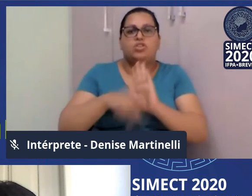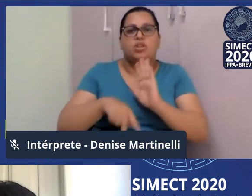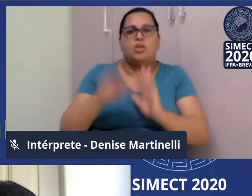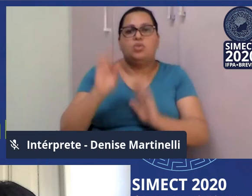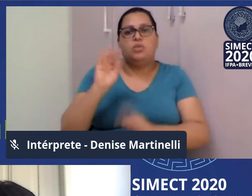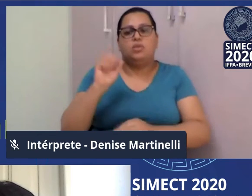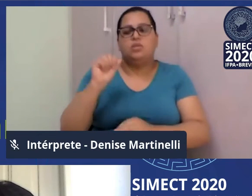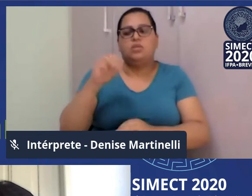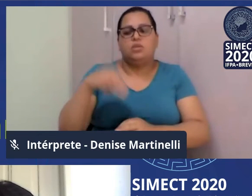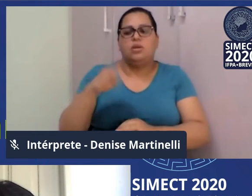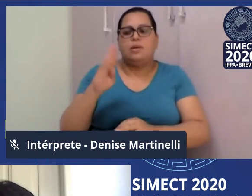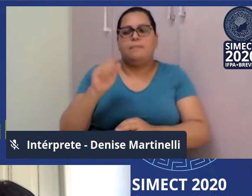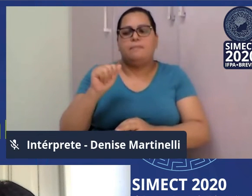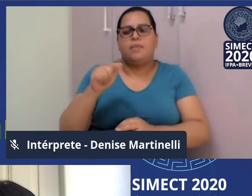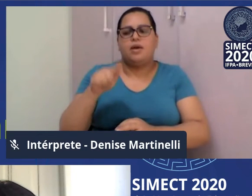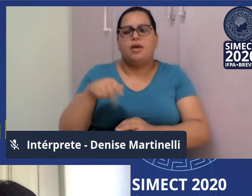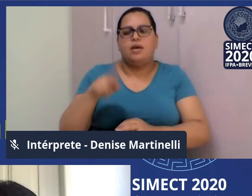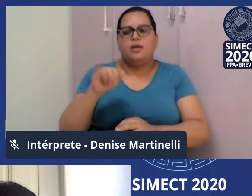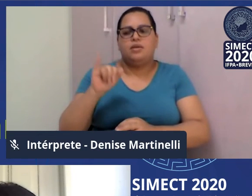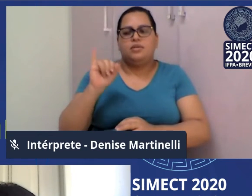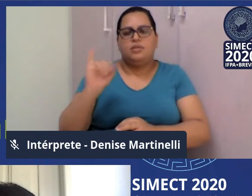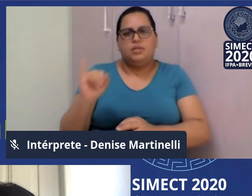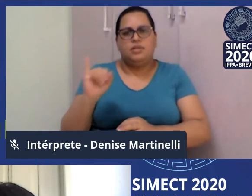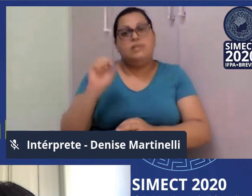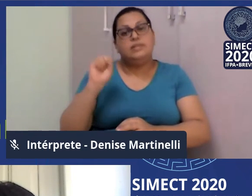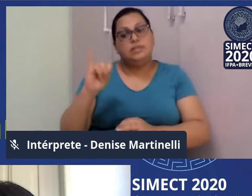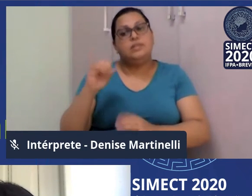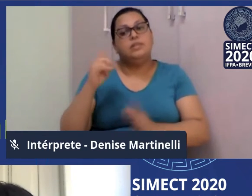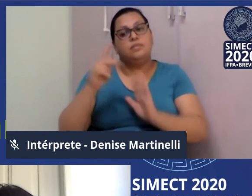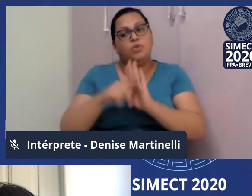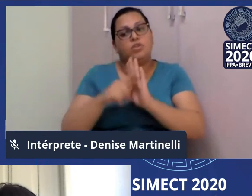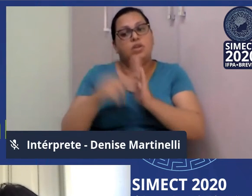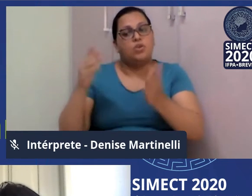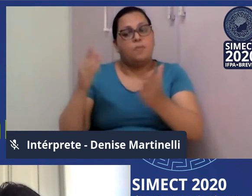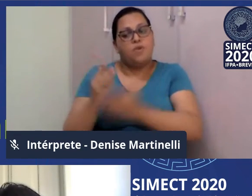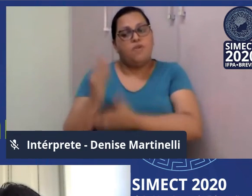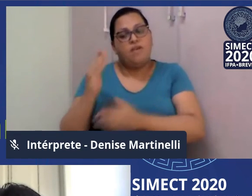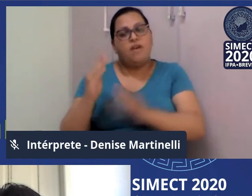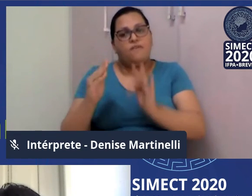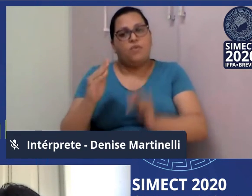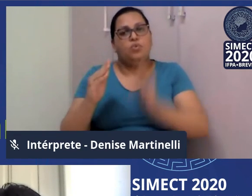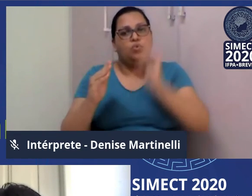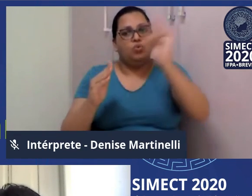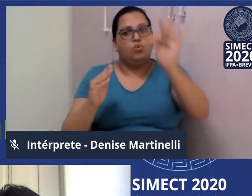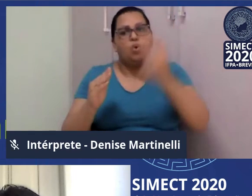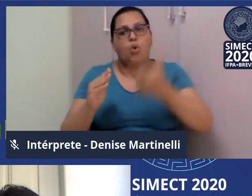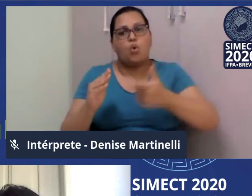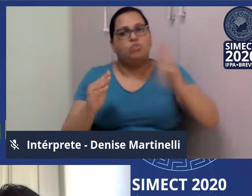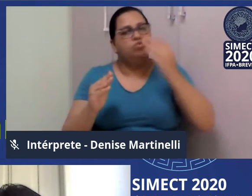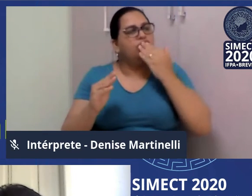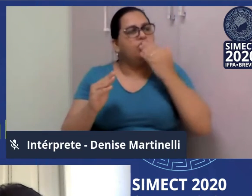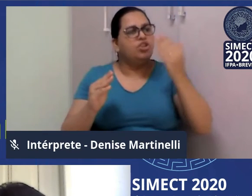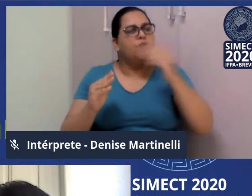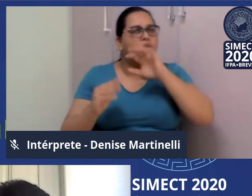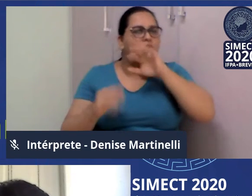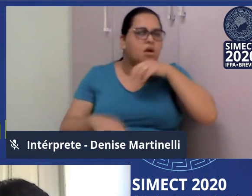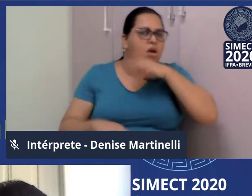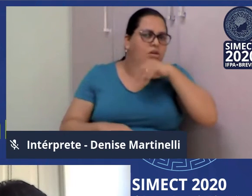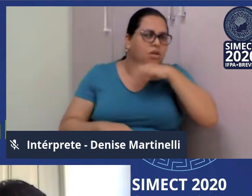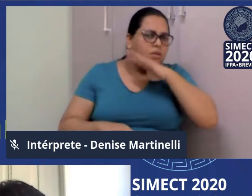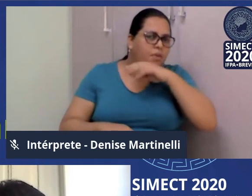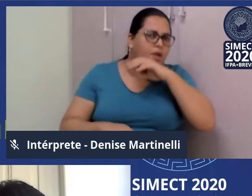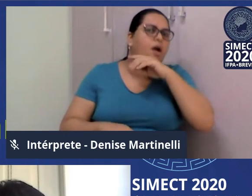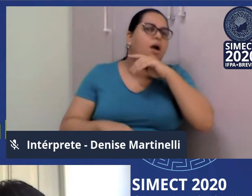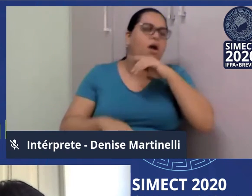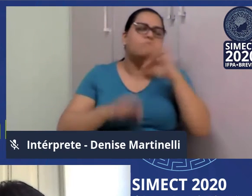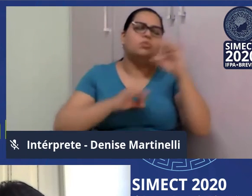outras espécies. Então, planos a gente trabalhar com outras espécies, sim. Mas aí depende da gente ter a ideia,